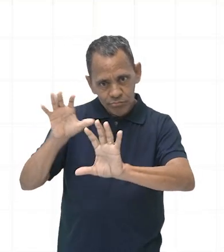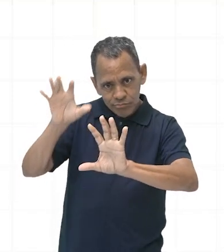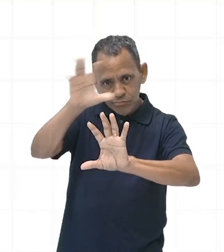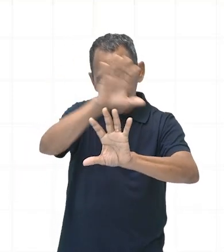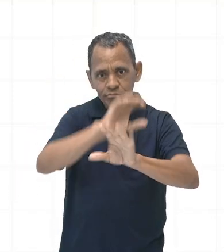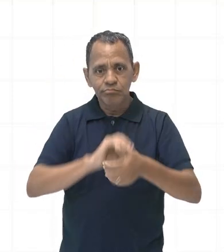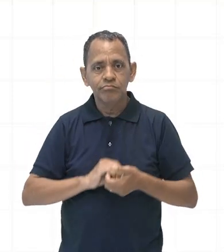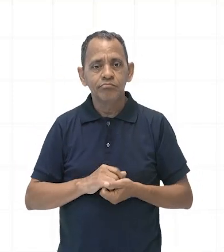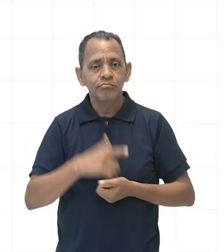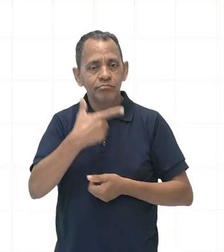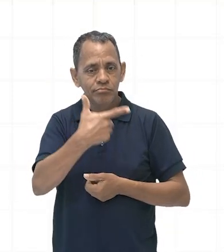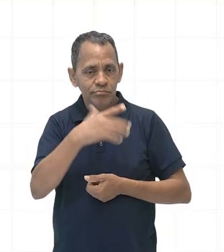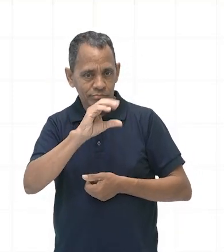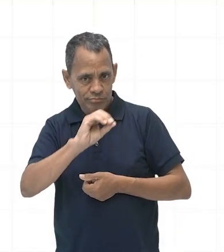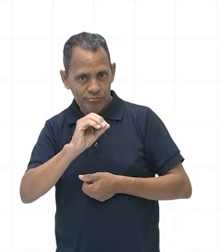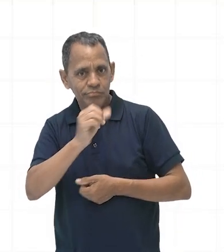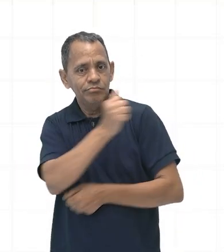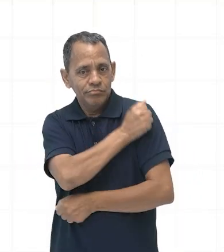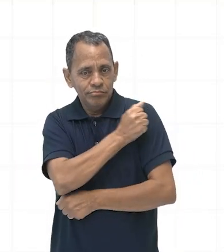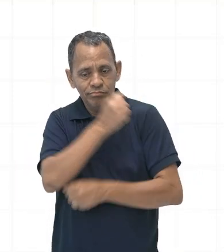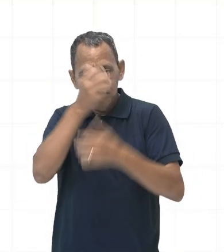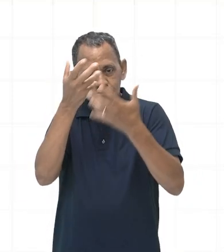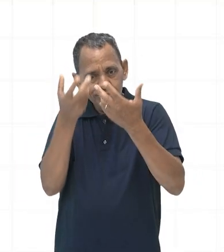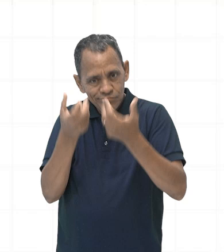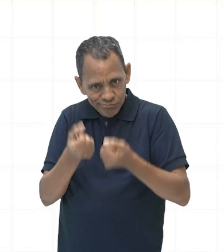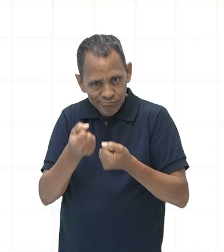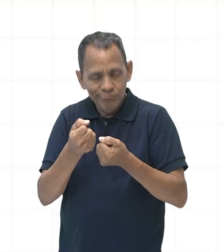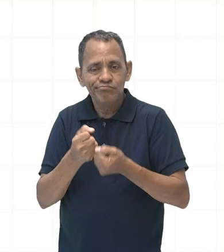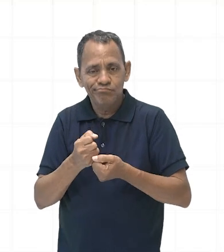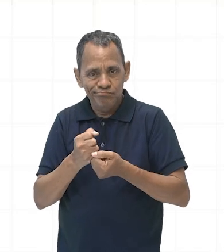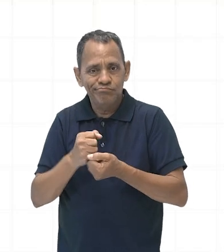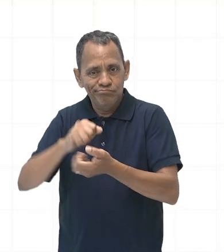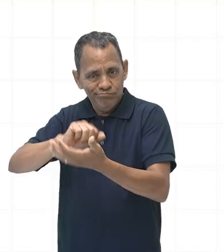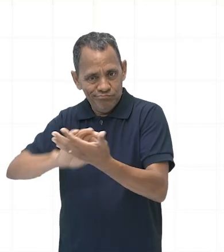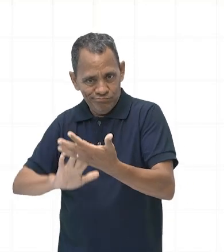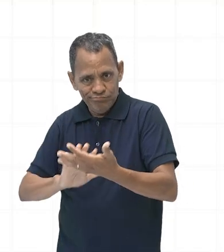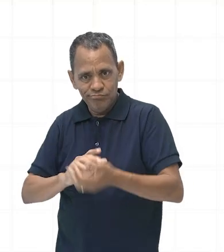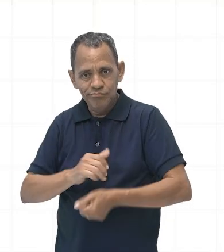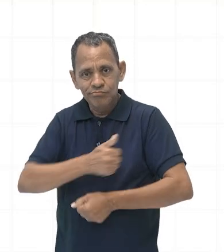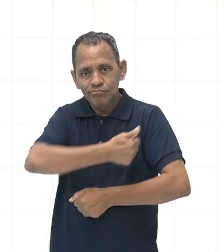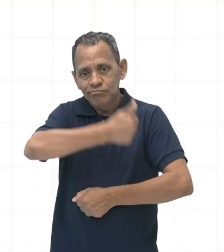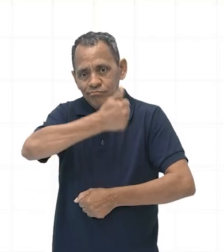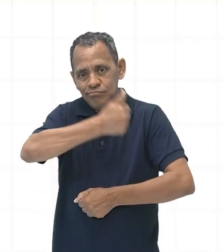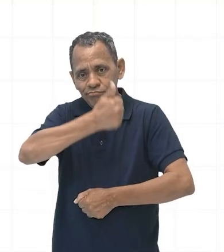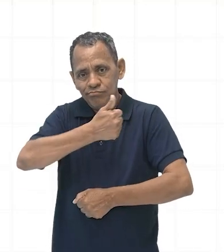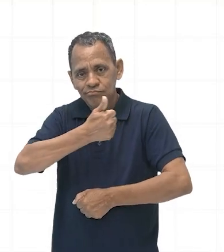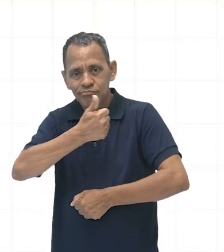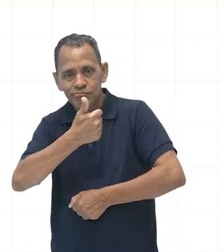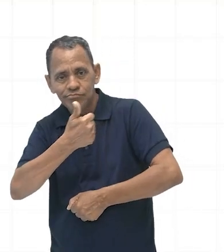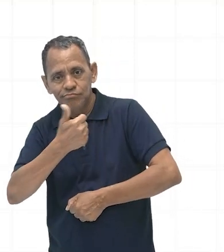20 alunos aceitaram a tarefa e, nos primeiros 10 dias,